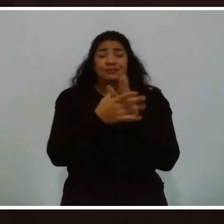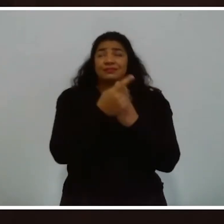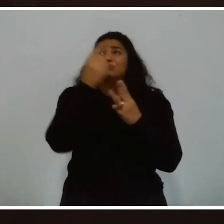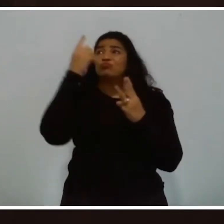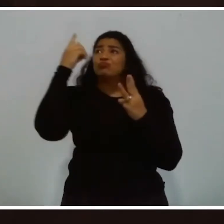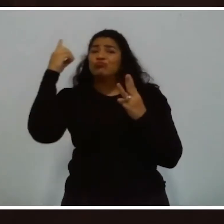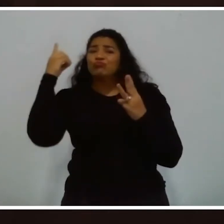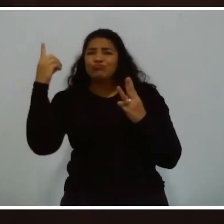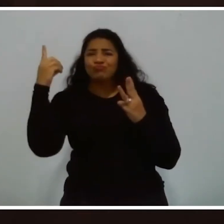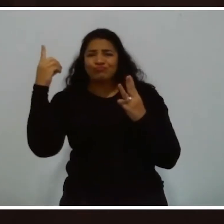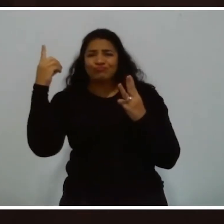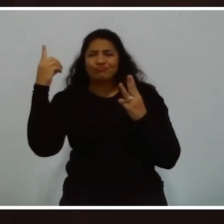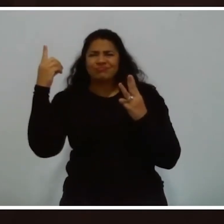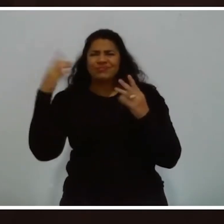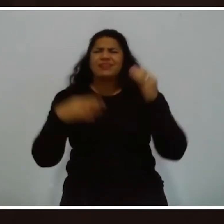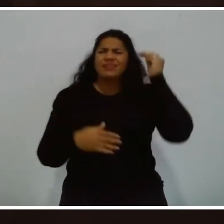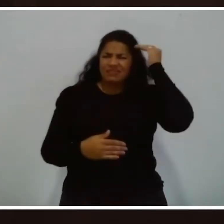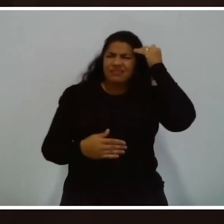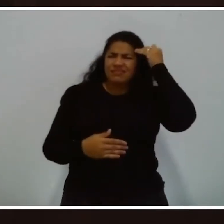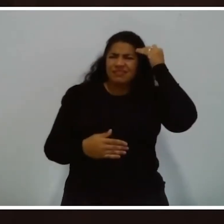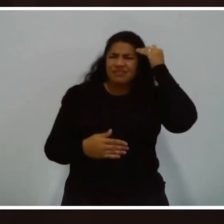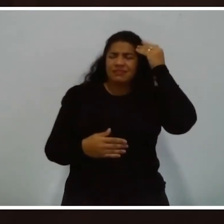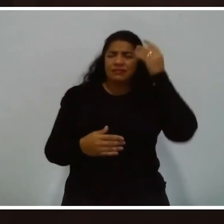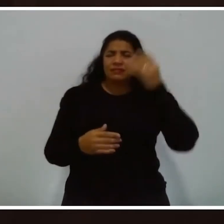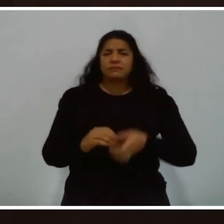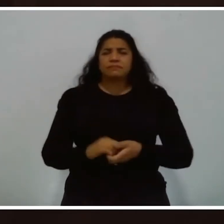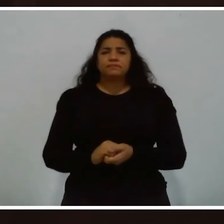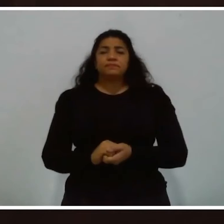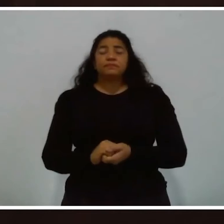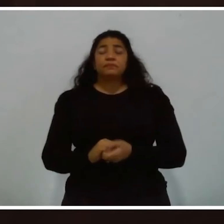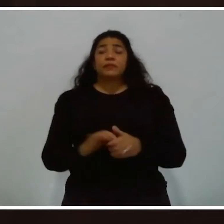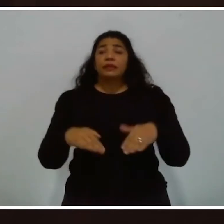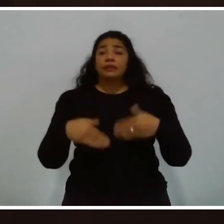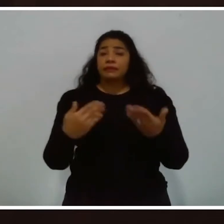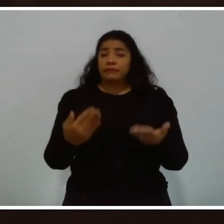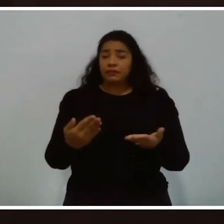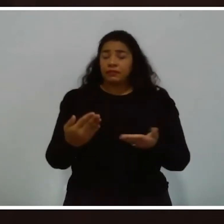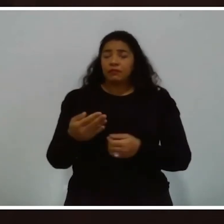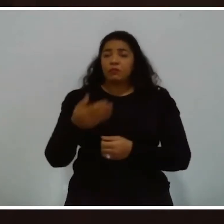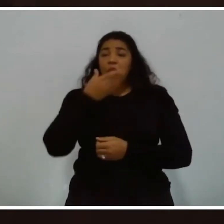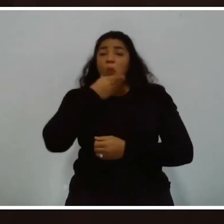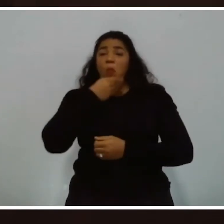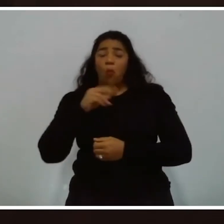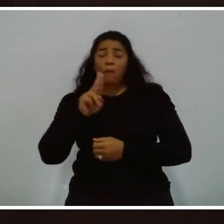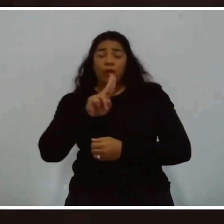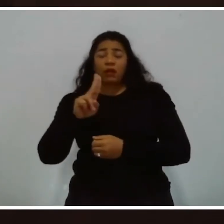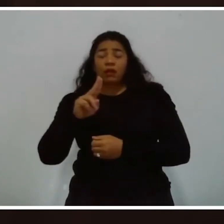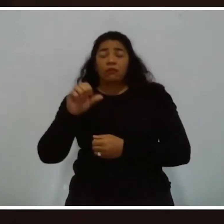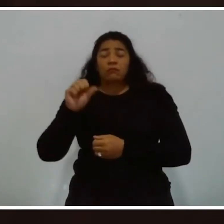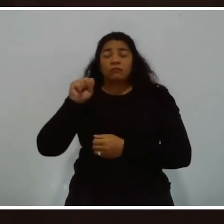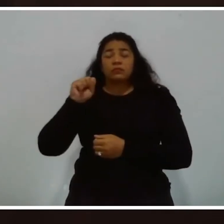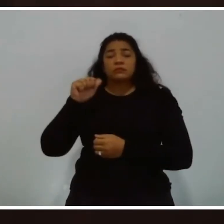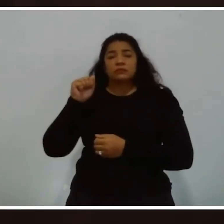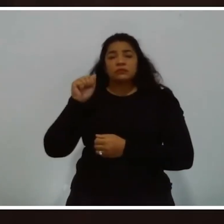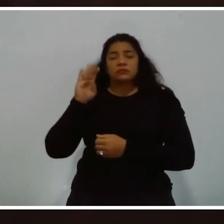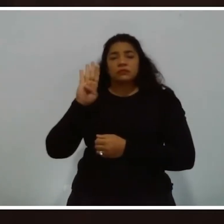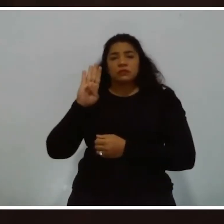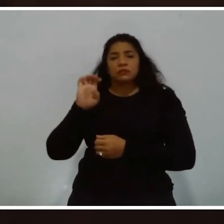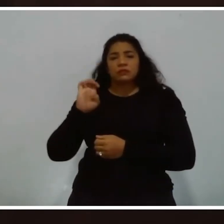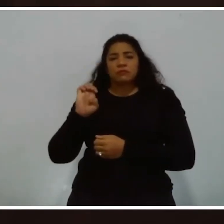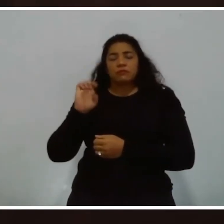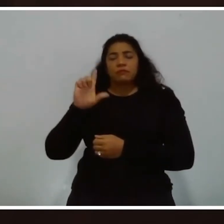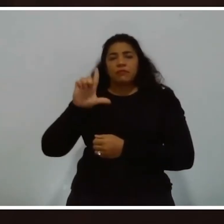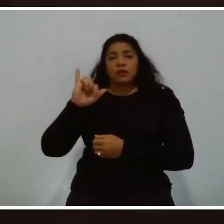Vocês entendem? Então, Sabélio, né, introduziu uma heresia. E aí, eu